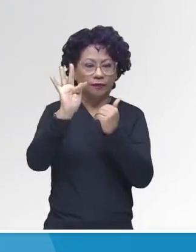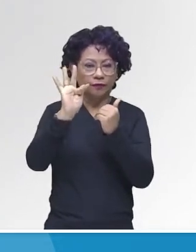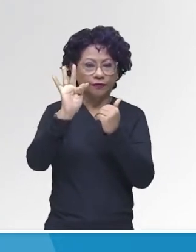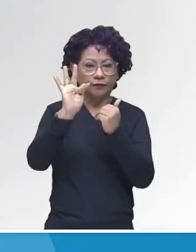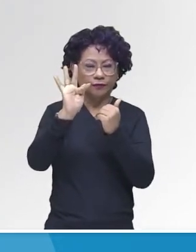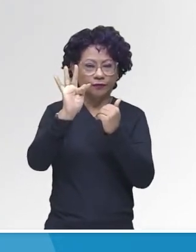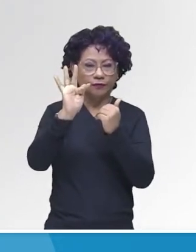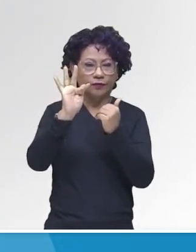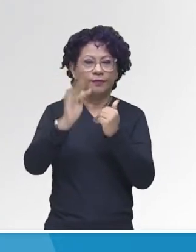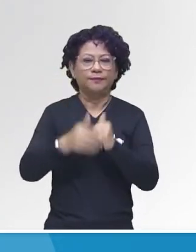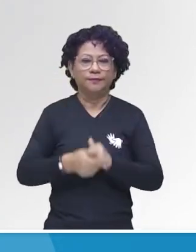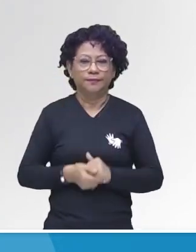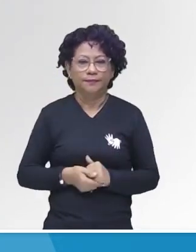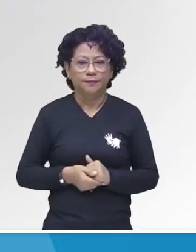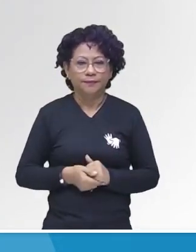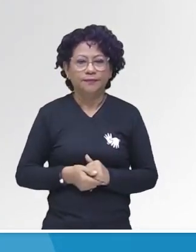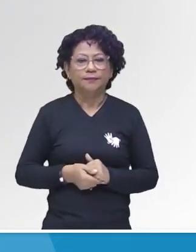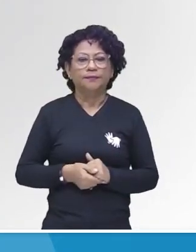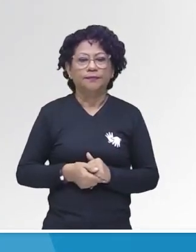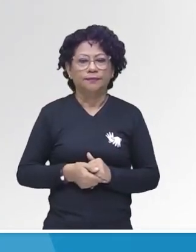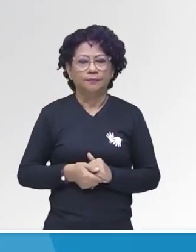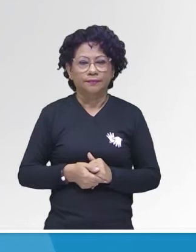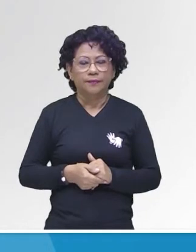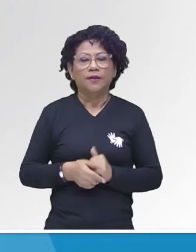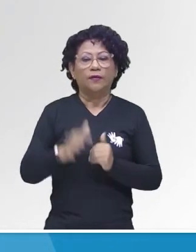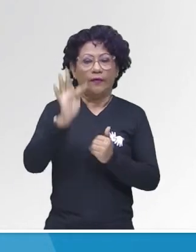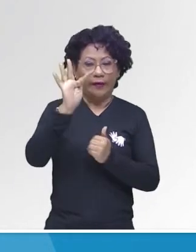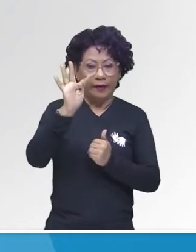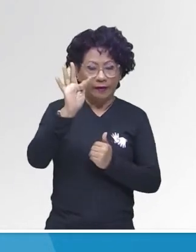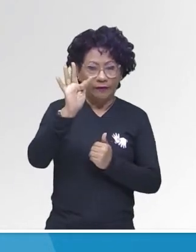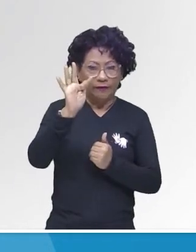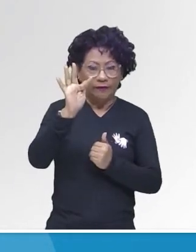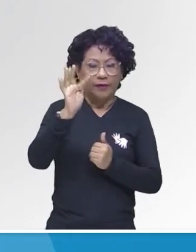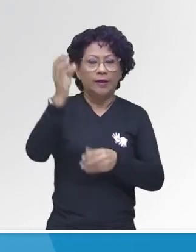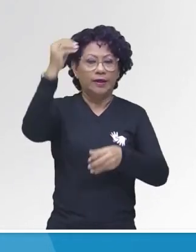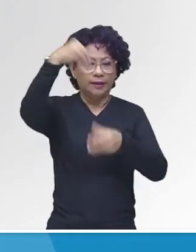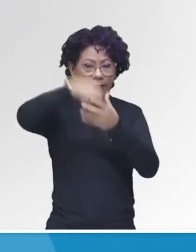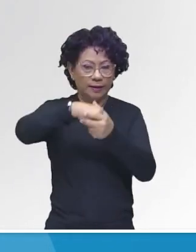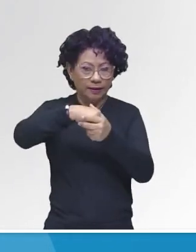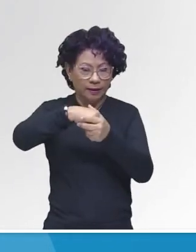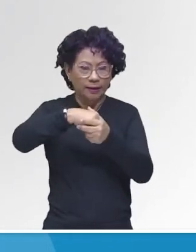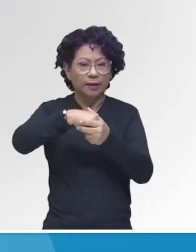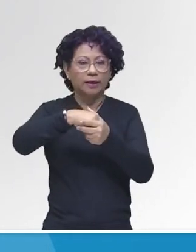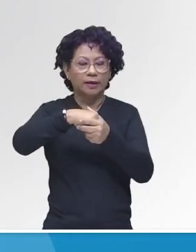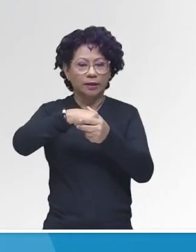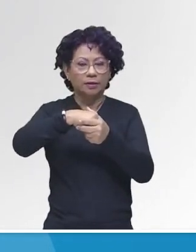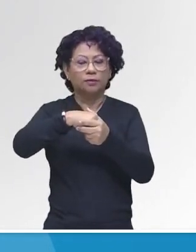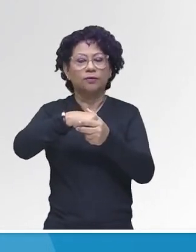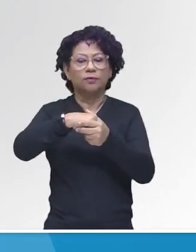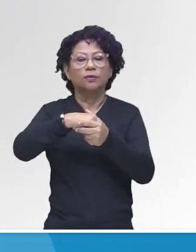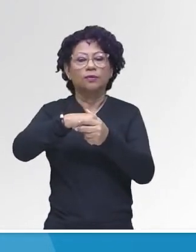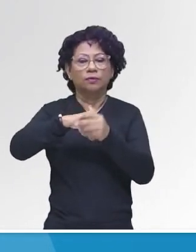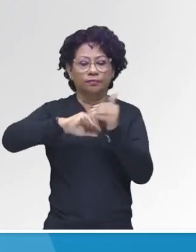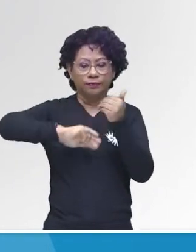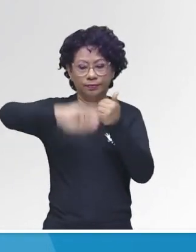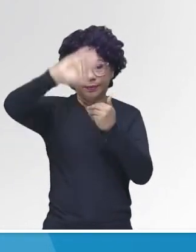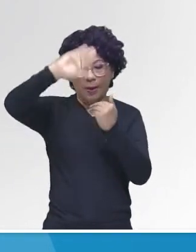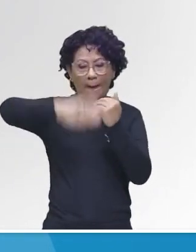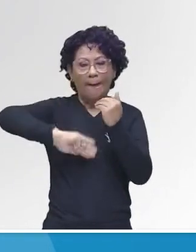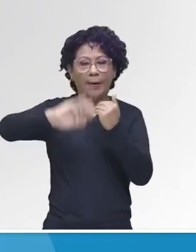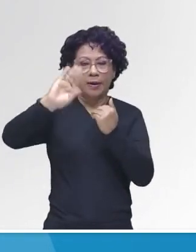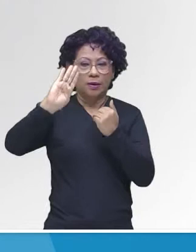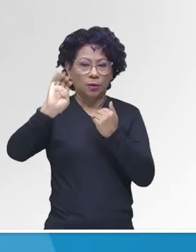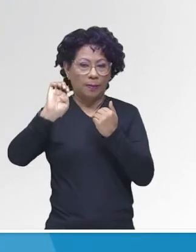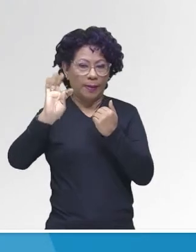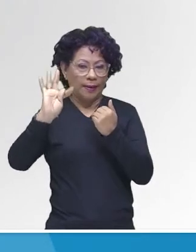seguinte simbologia. F pertence ao plano beta, tá? Ao mesmo tempo,